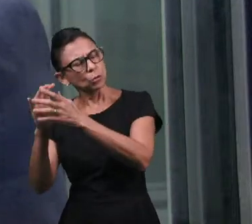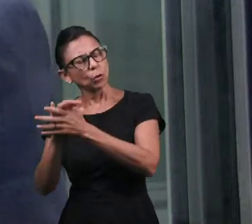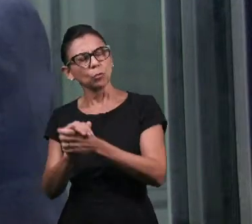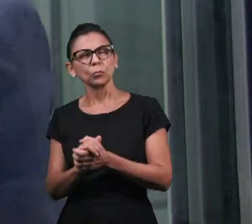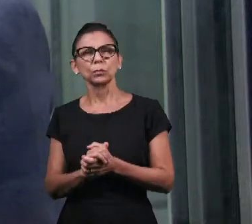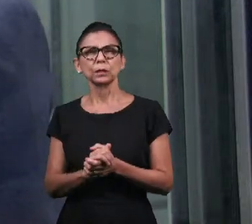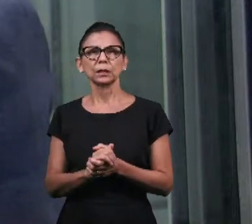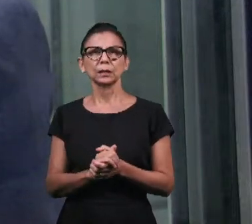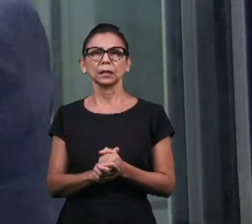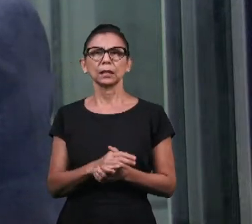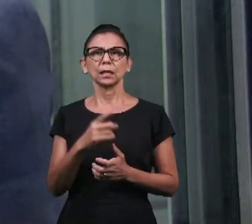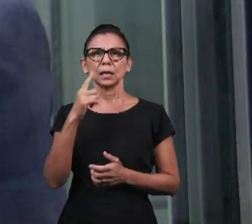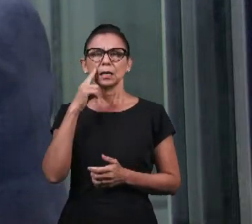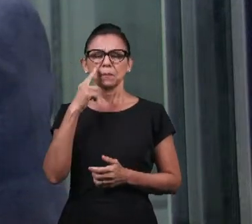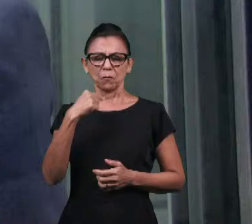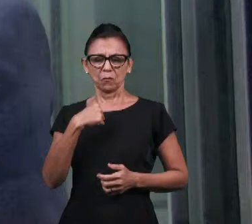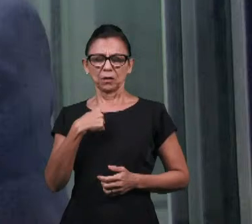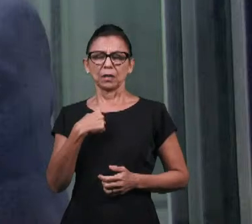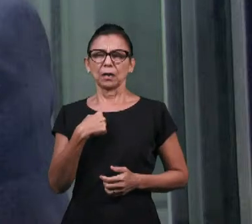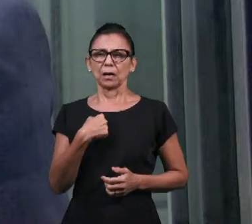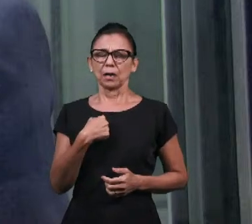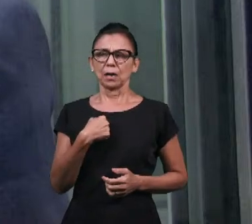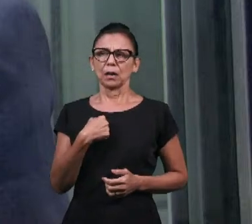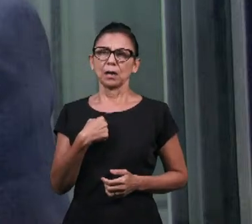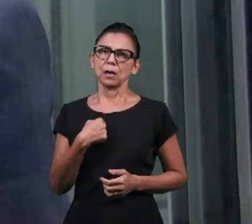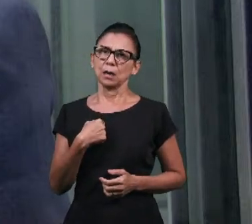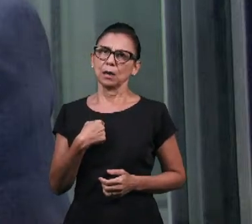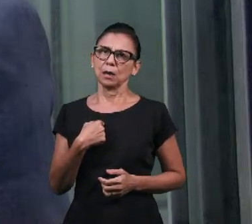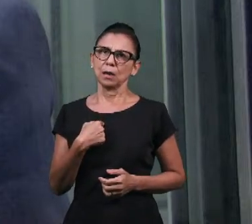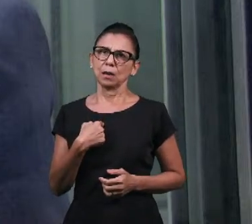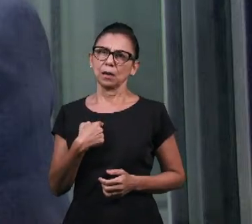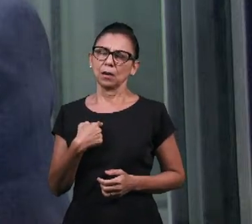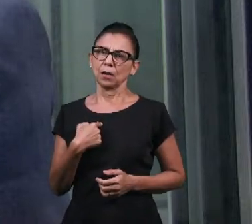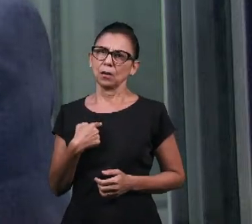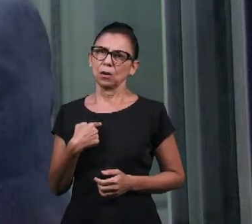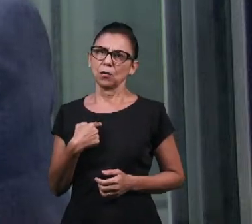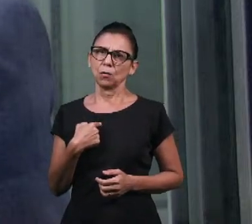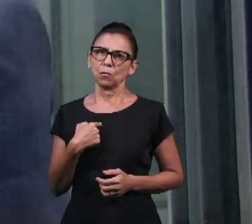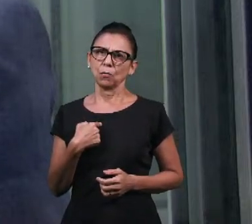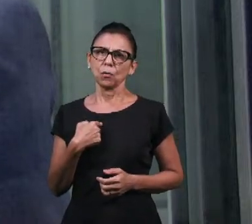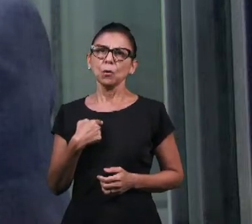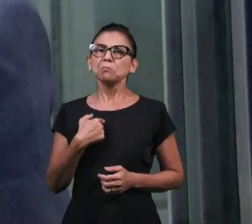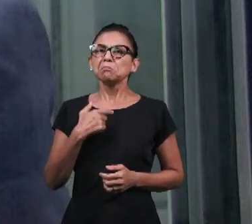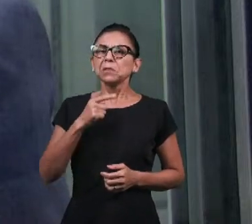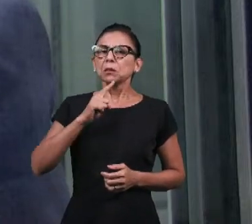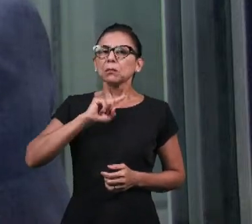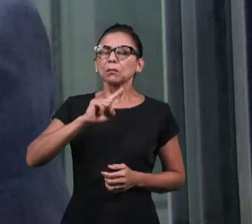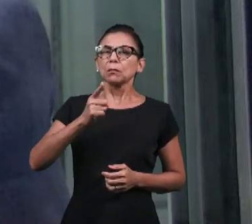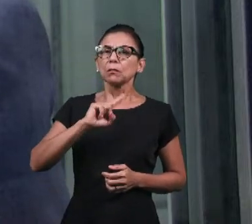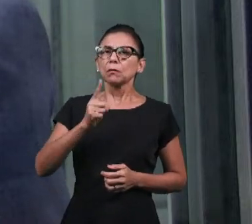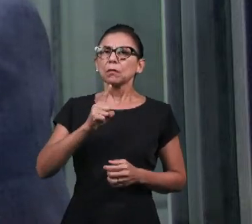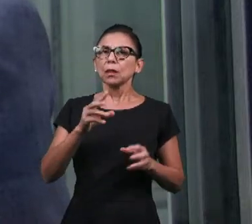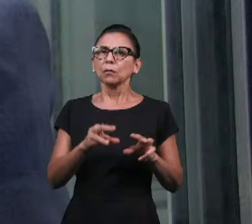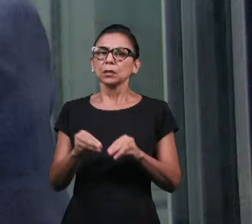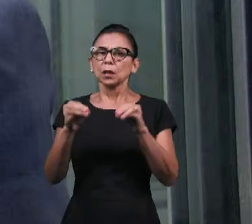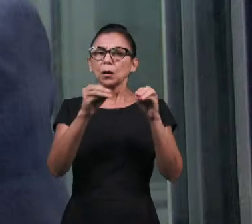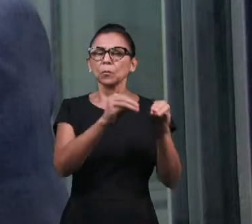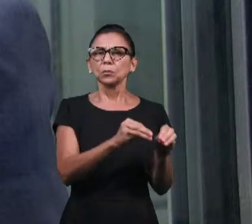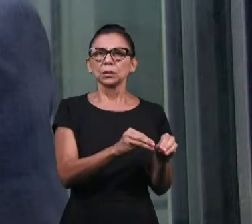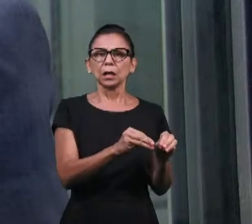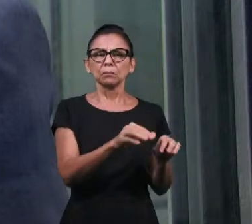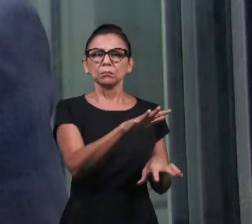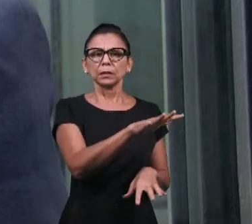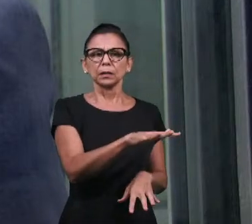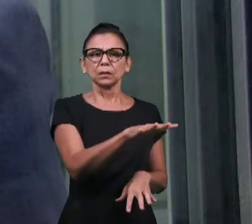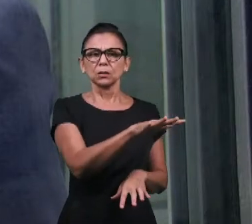vai ficar aqui, você não vai ser transferido da forma como foi publicado. Uhum. E eu vim, me alojei no quartel,